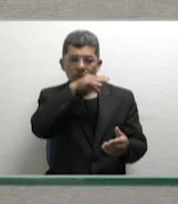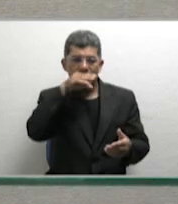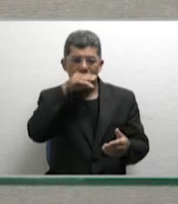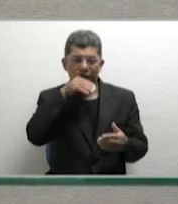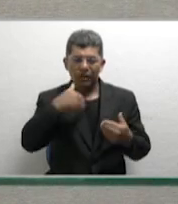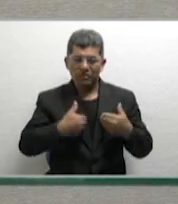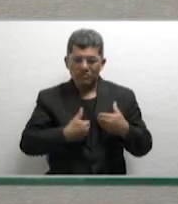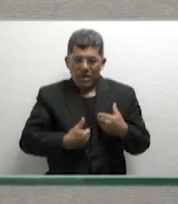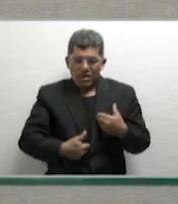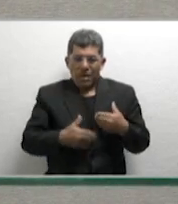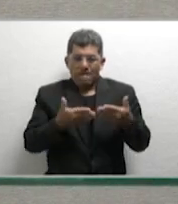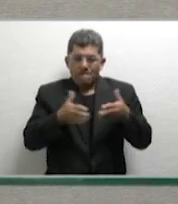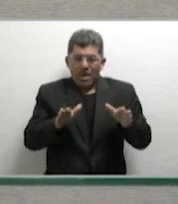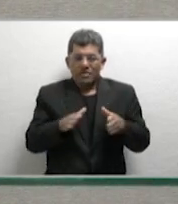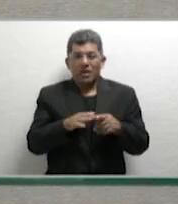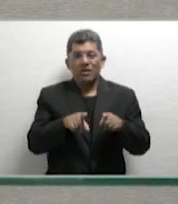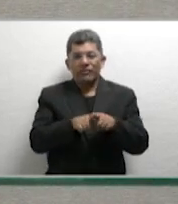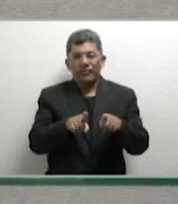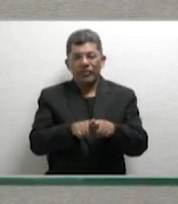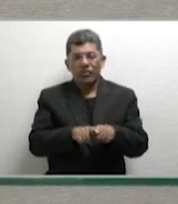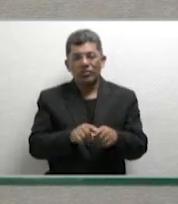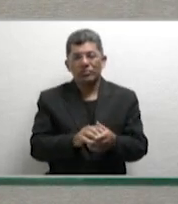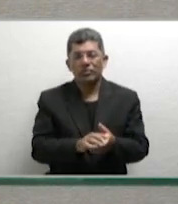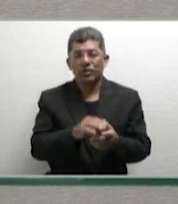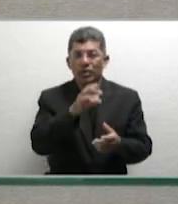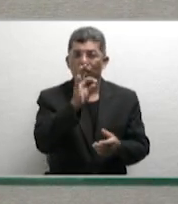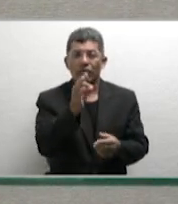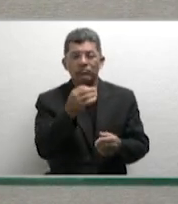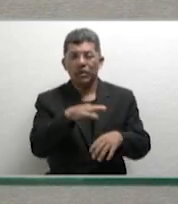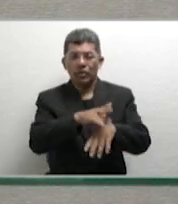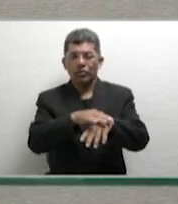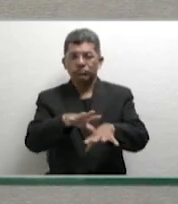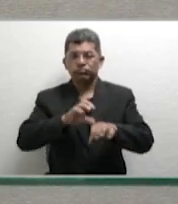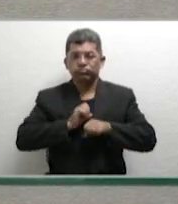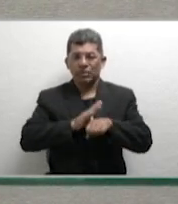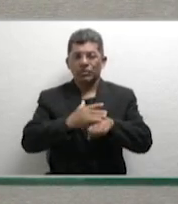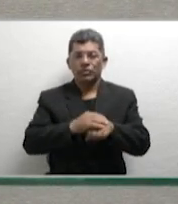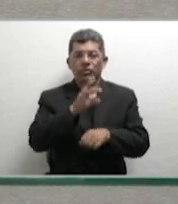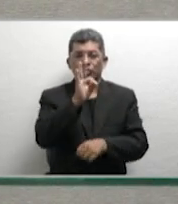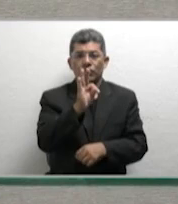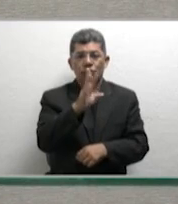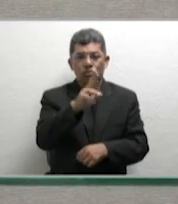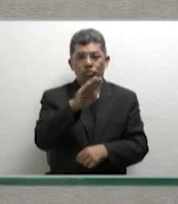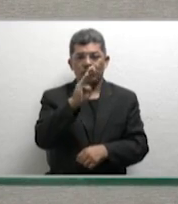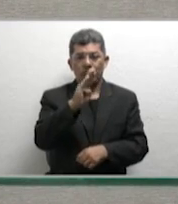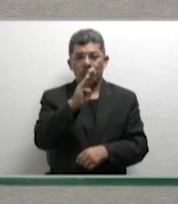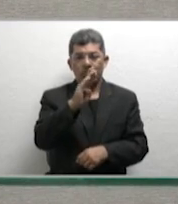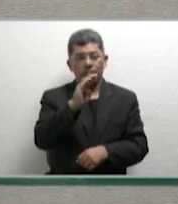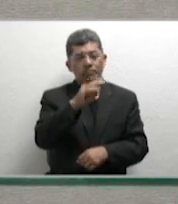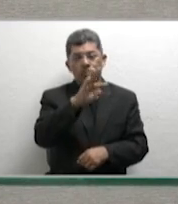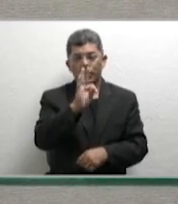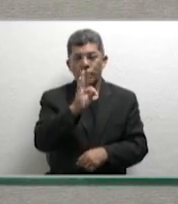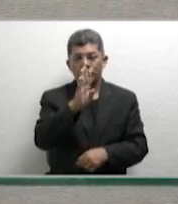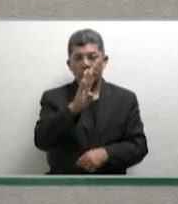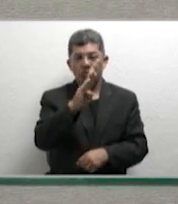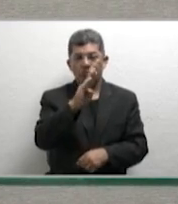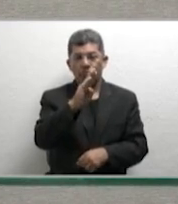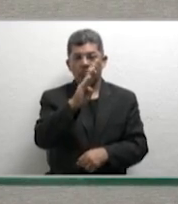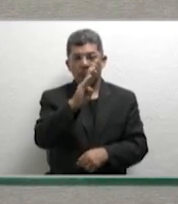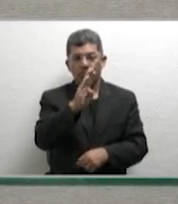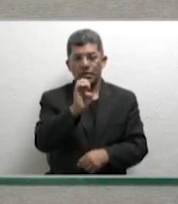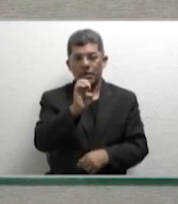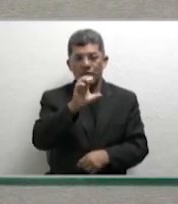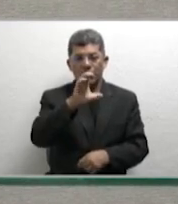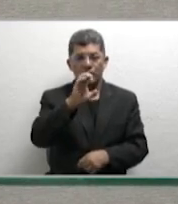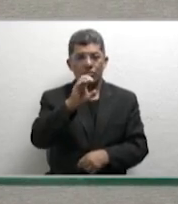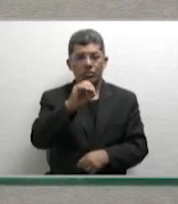doença rara, que é uma tuberculose intestinal. No mesmo dia que deu entrada no tratamento fora de domicílio, que é